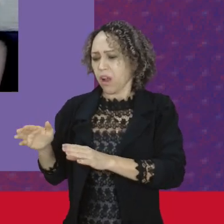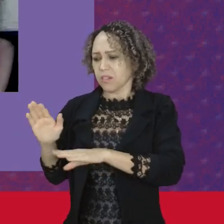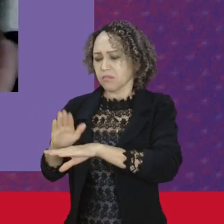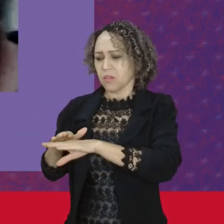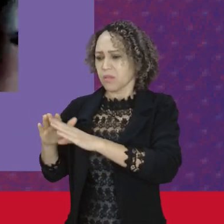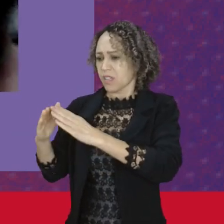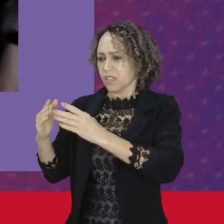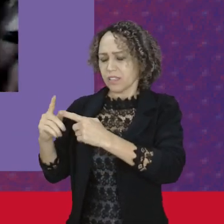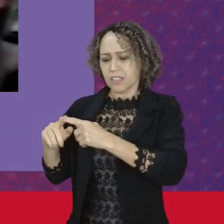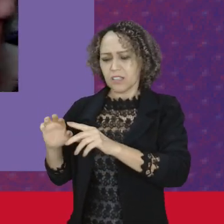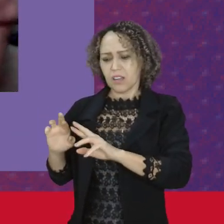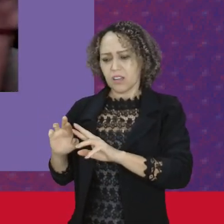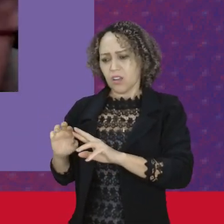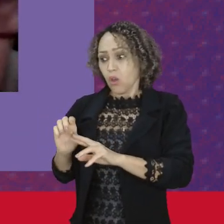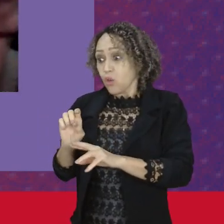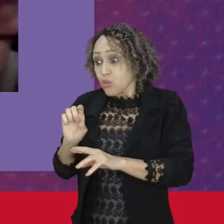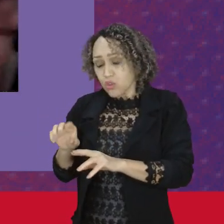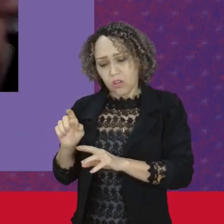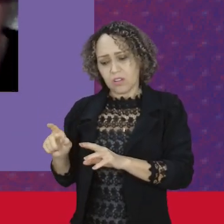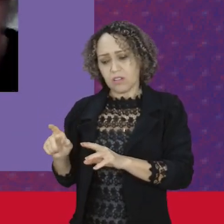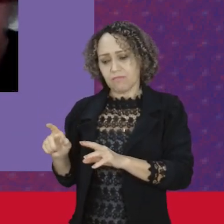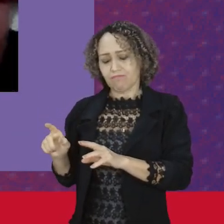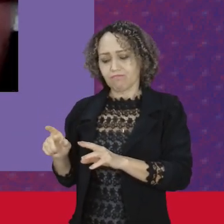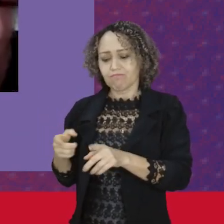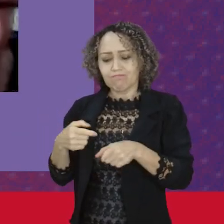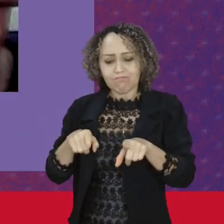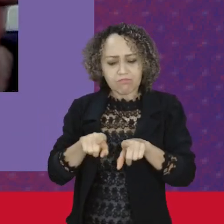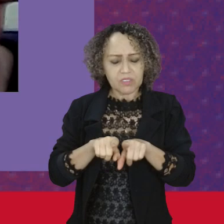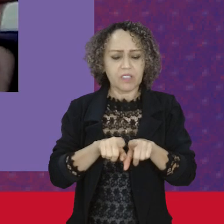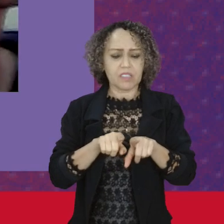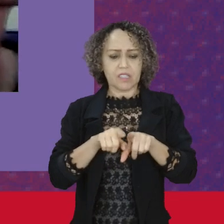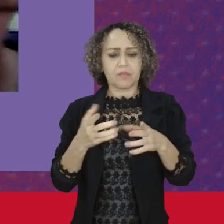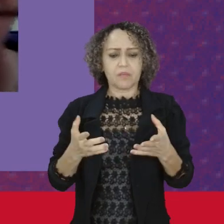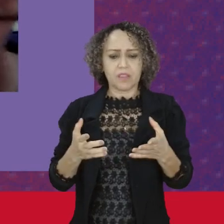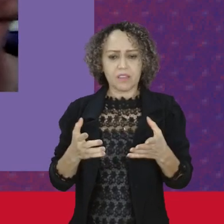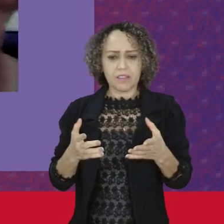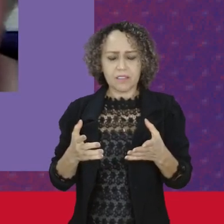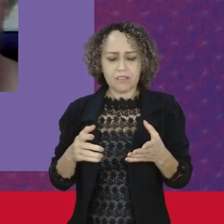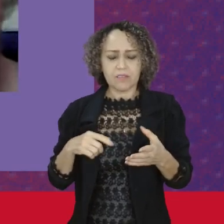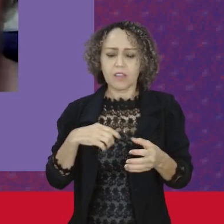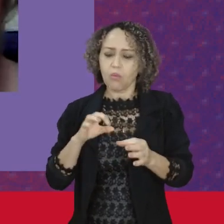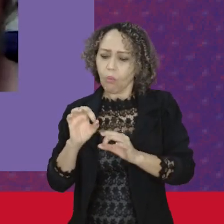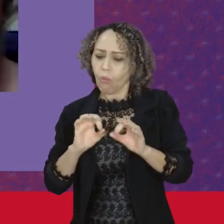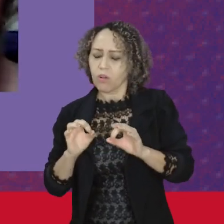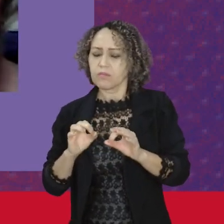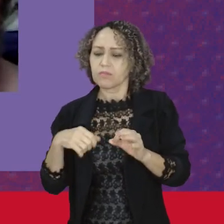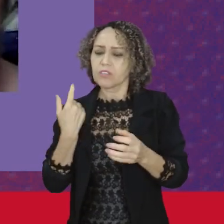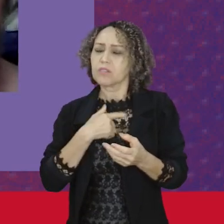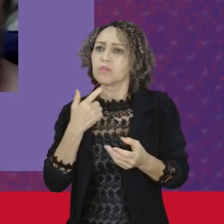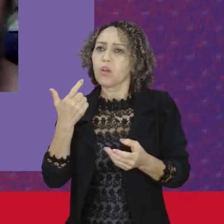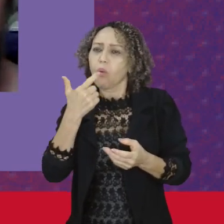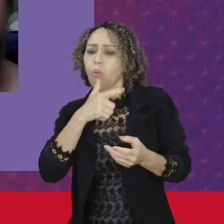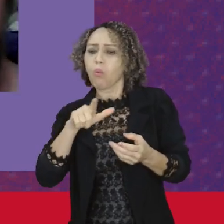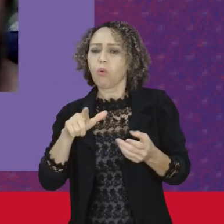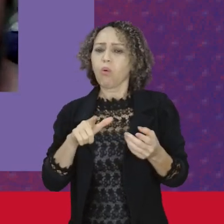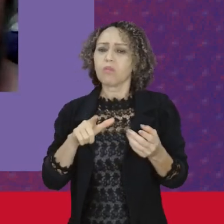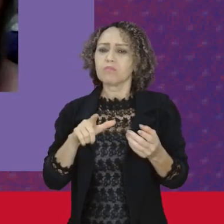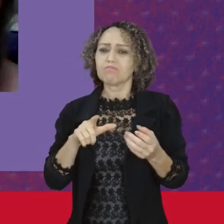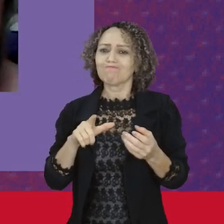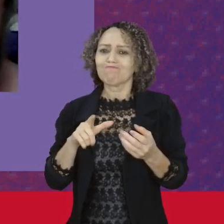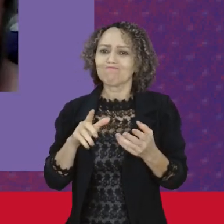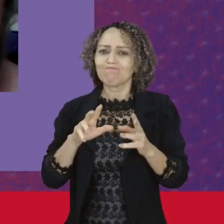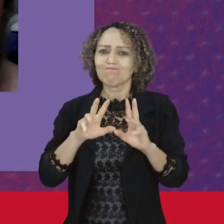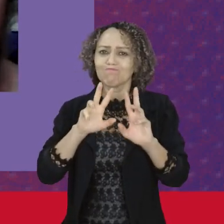organização. E acho que a gente tinha também um outro mote, que era essa